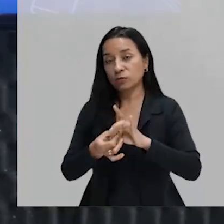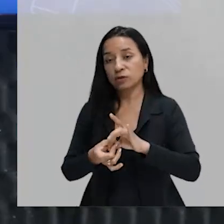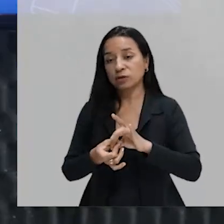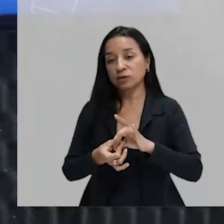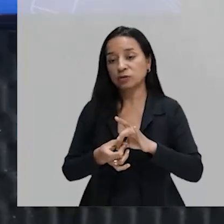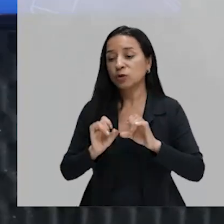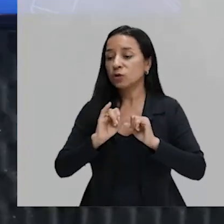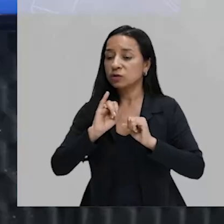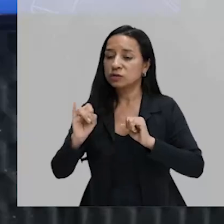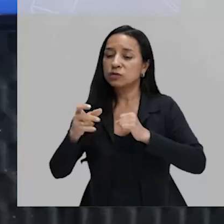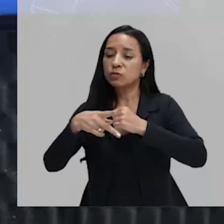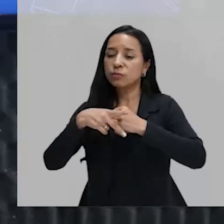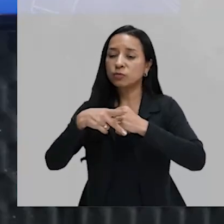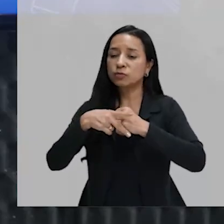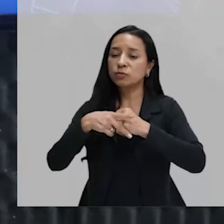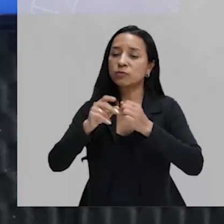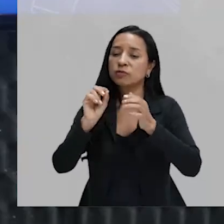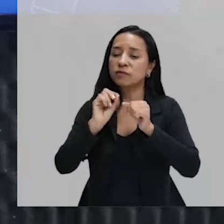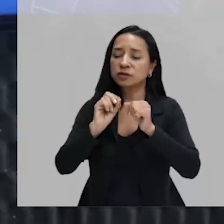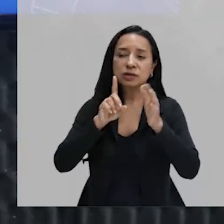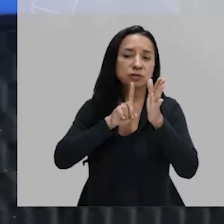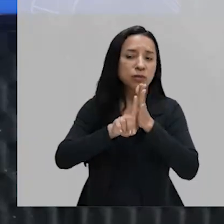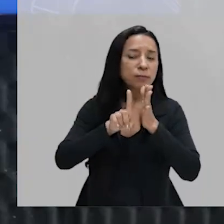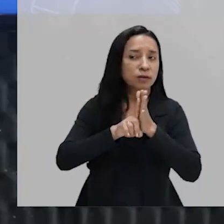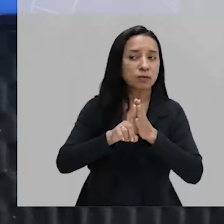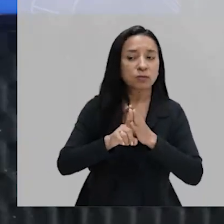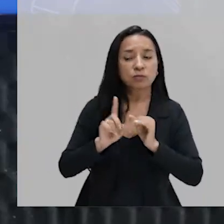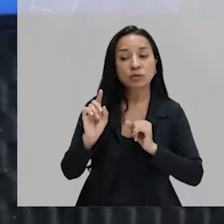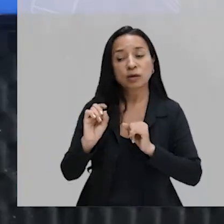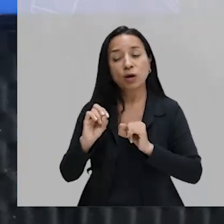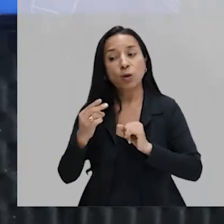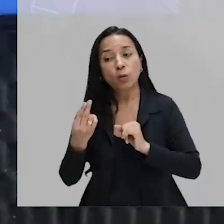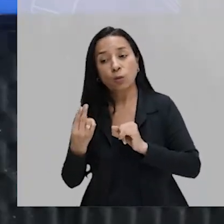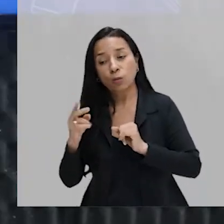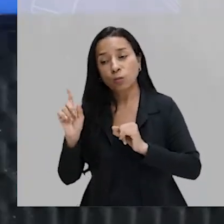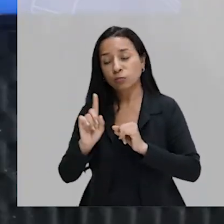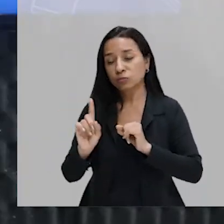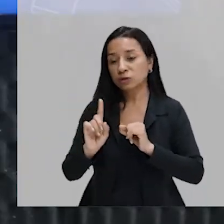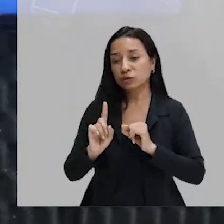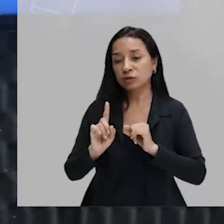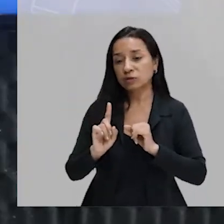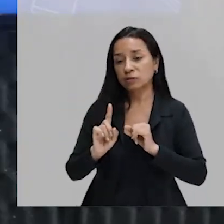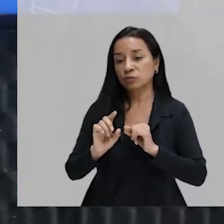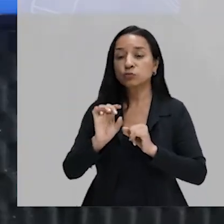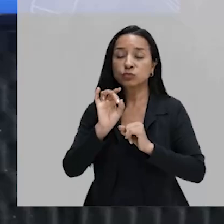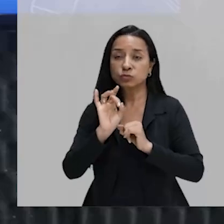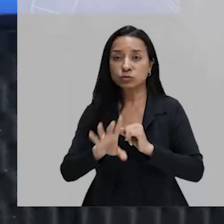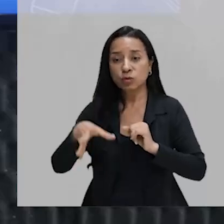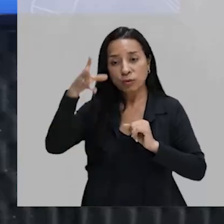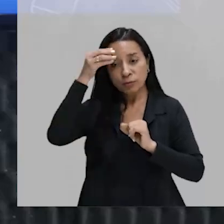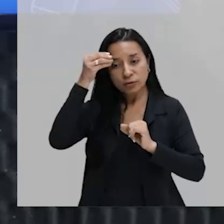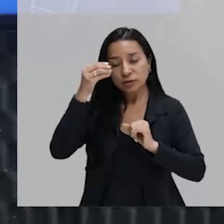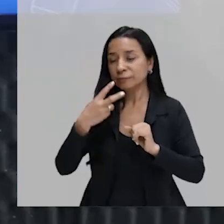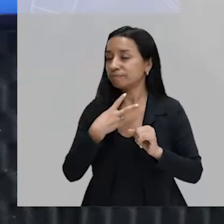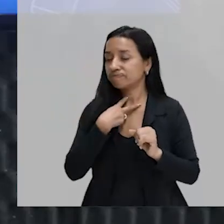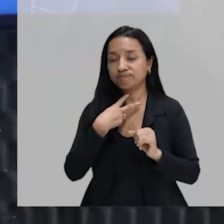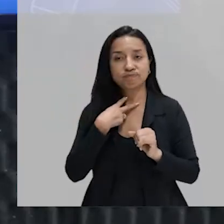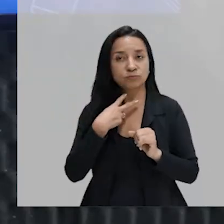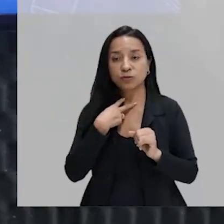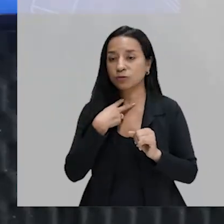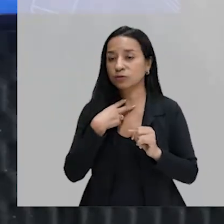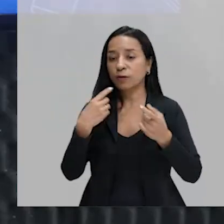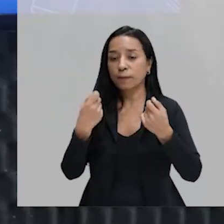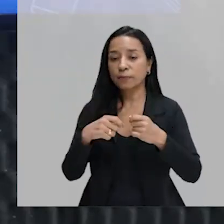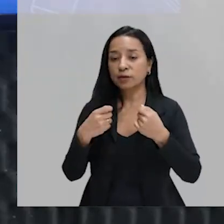se esse pronome está me fazendo uma pergunta ou não. Então, não adianta apenas, turma, vocês memorizarem os quadros. Vocês têm que ter em